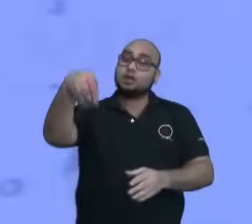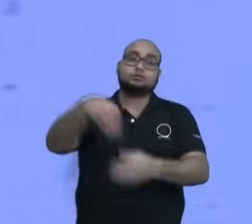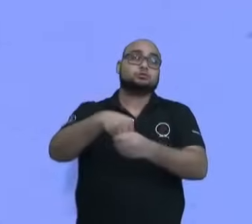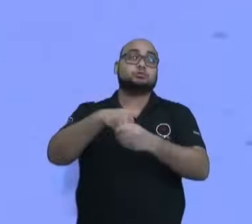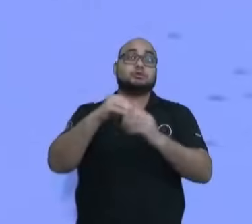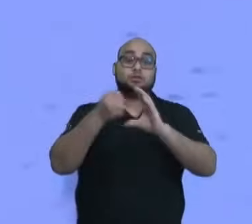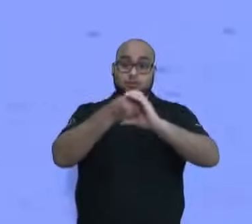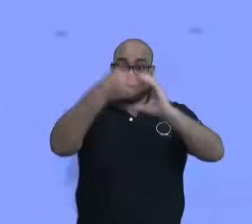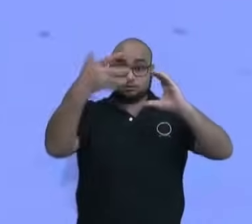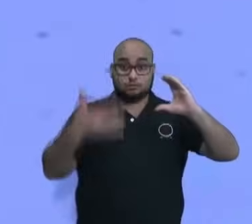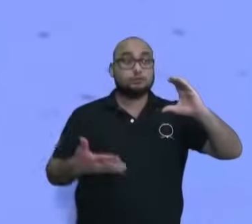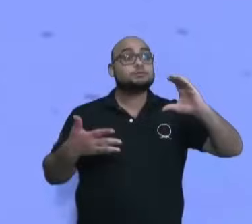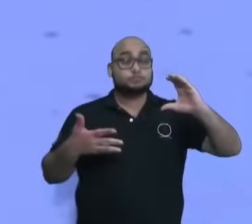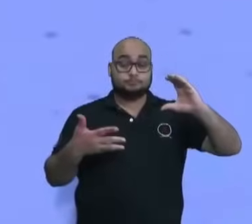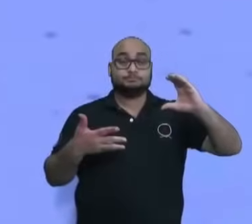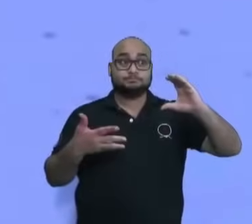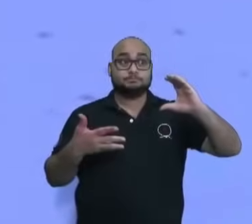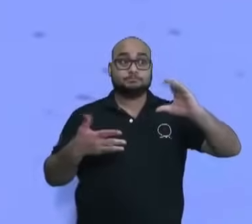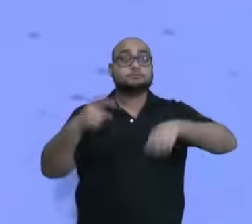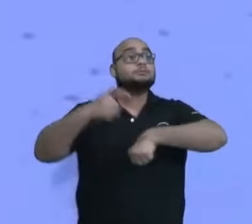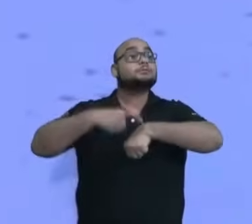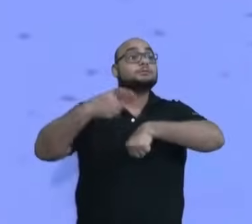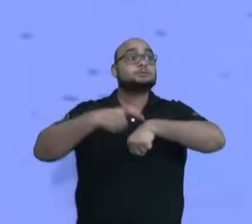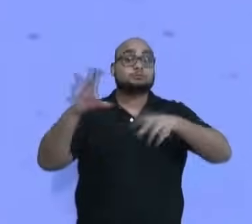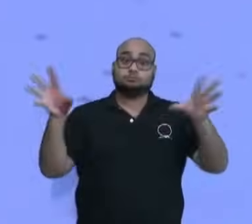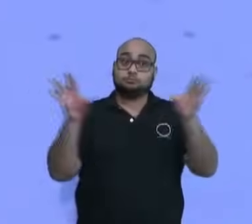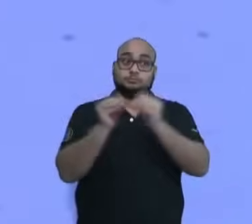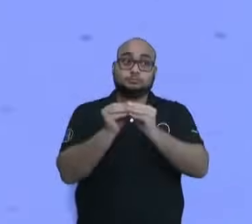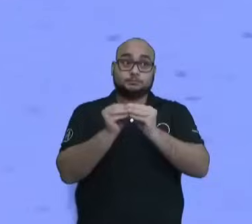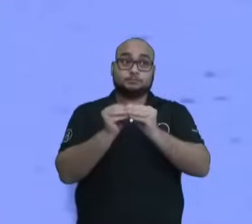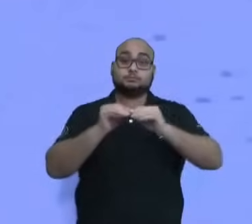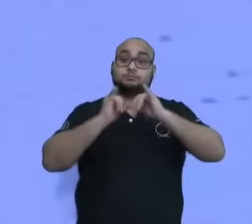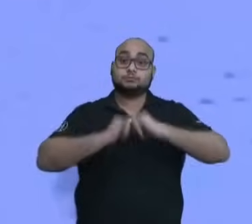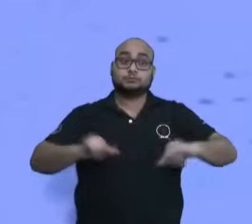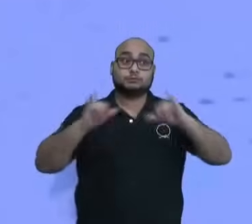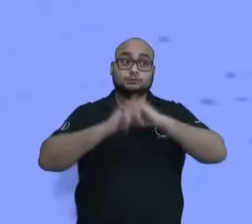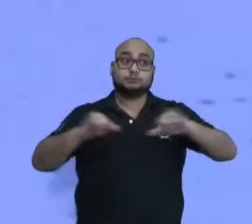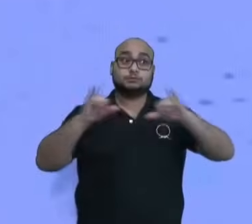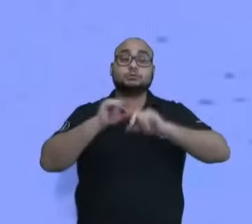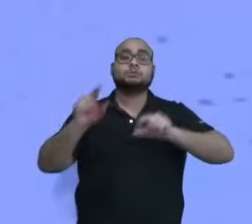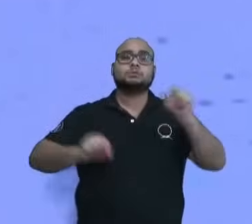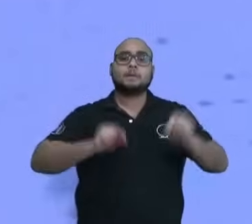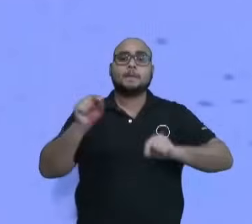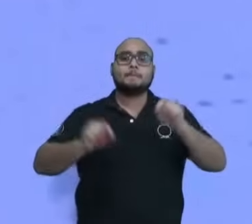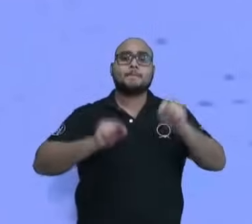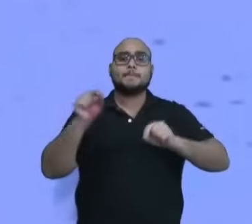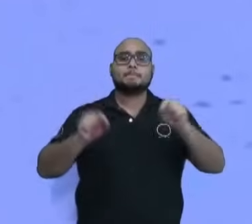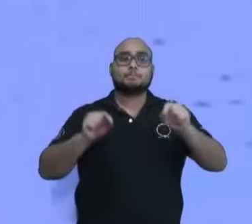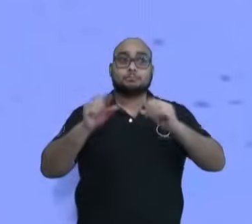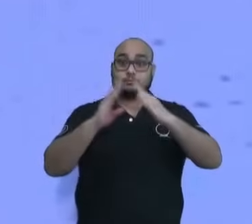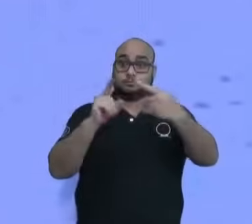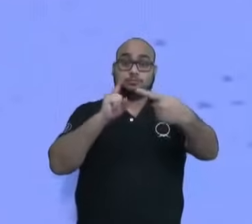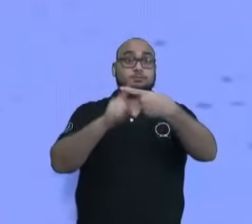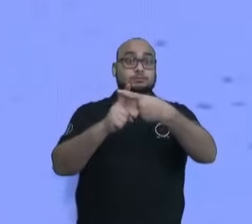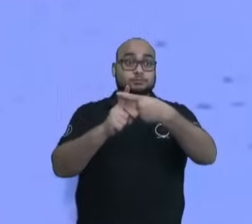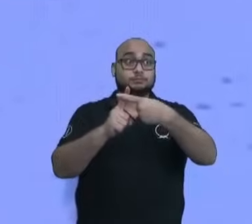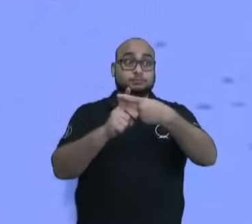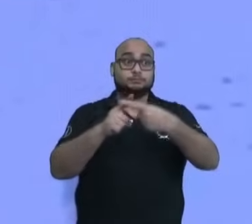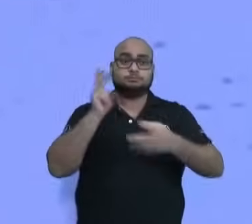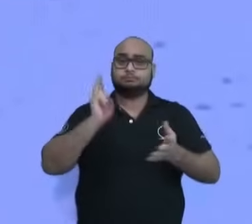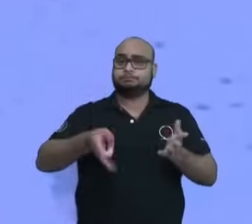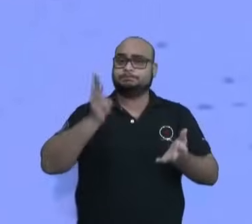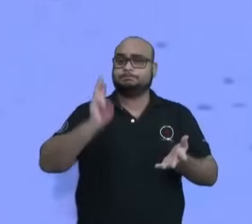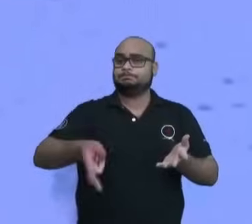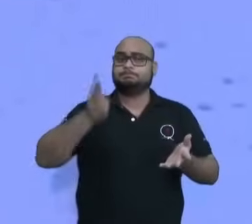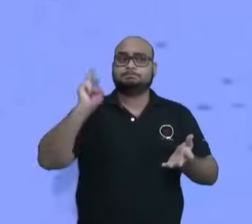a minha palavra a igreja vai continuar a sua marcha